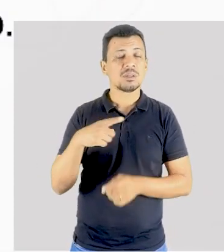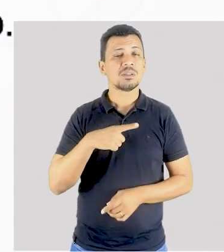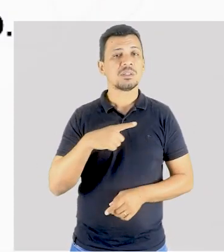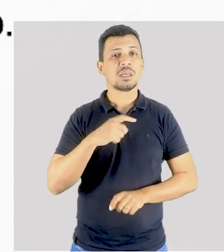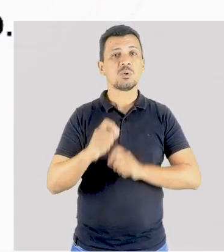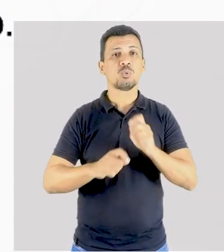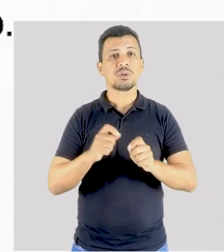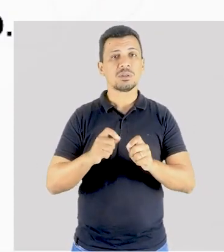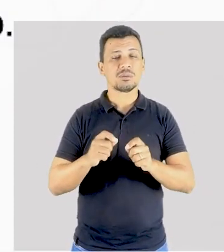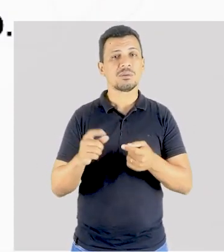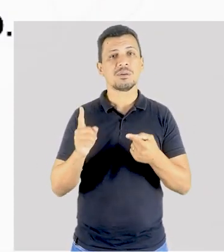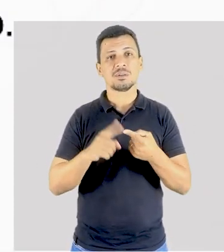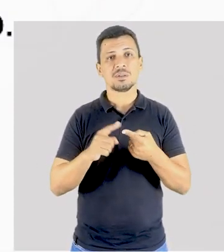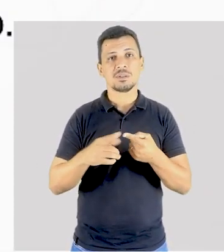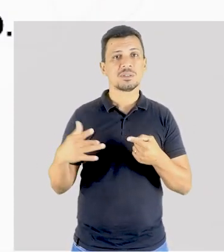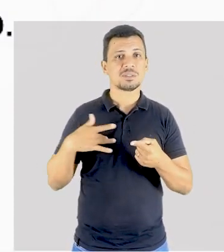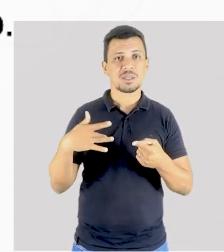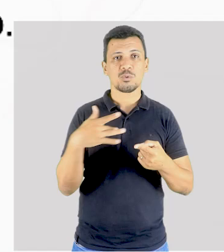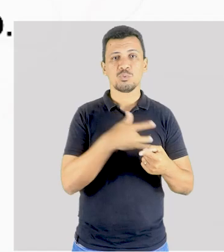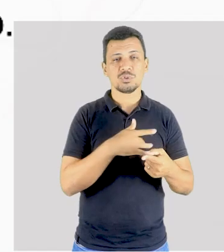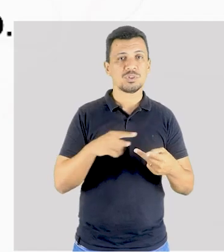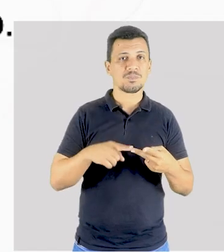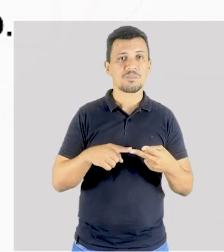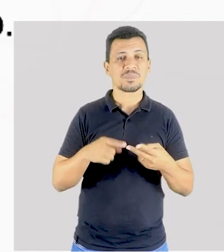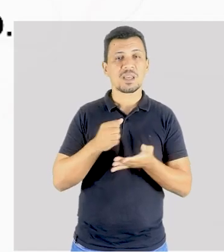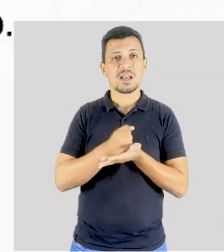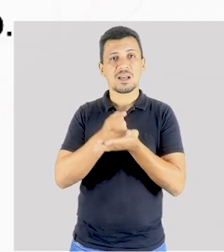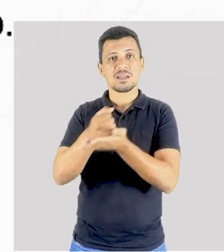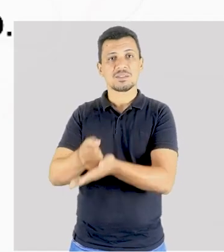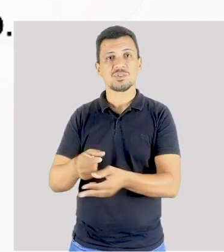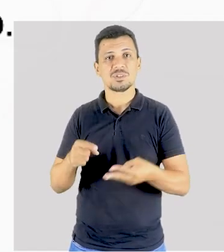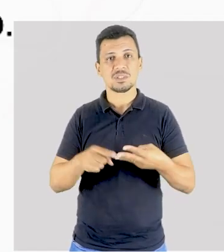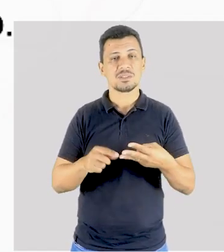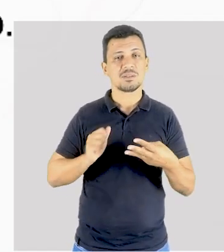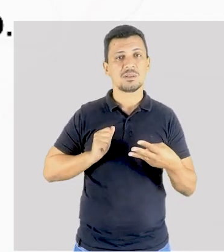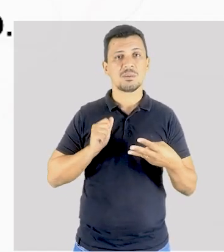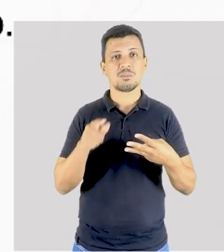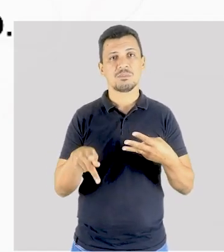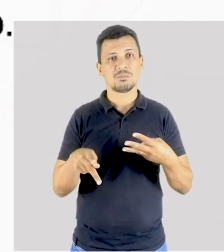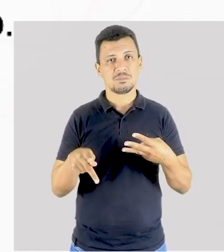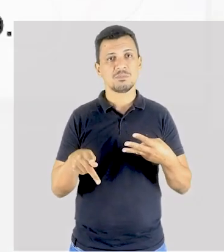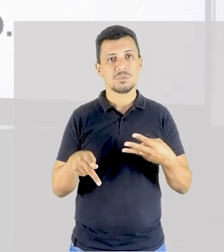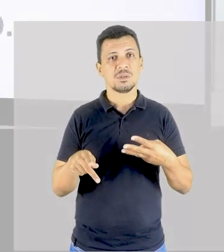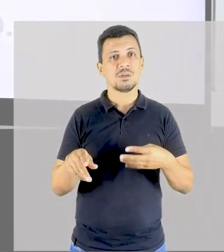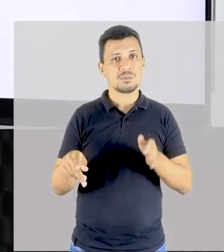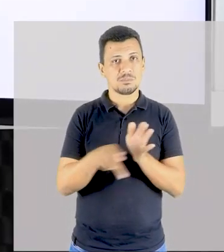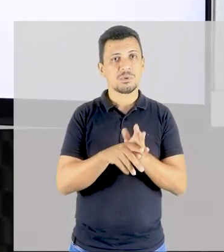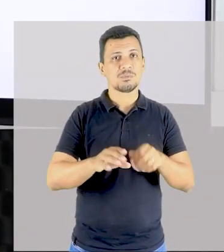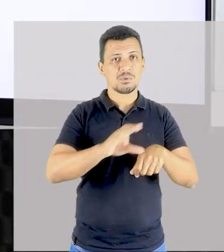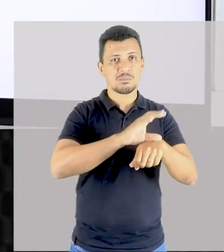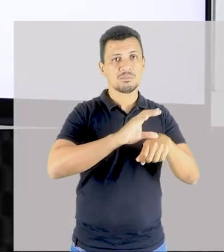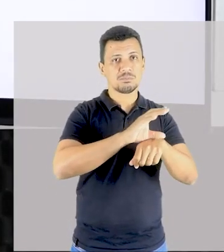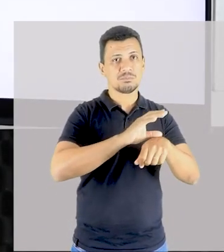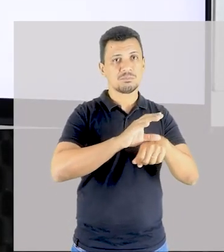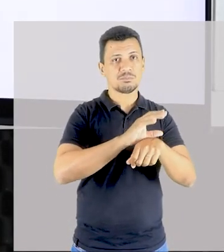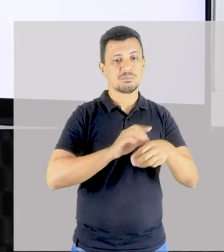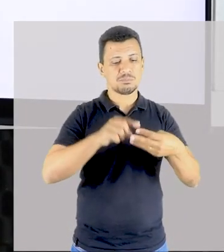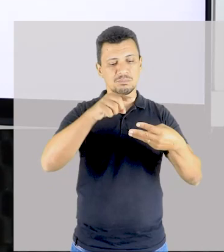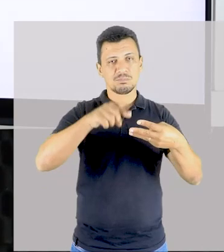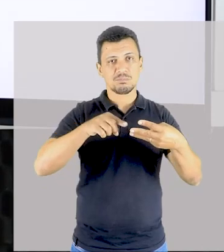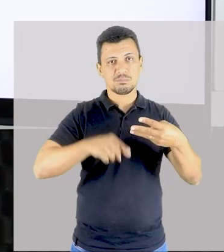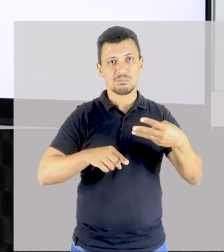garantia a saúde a assistência e a Previdência Social na Constituição Federal São Direitos que